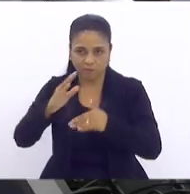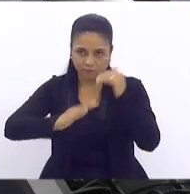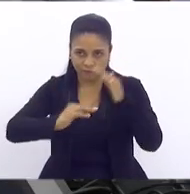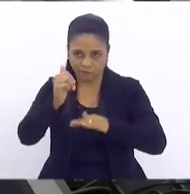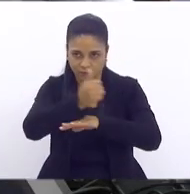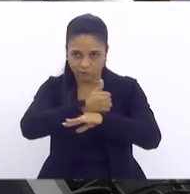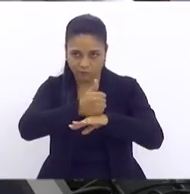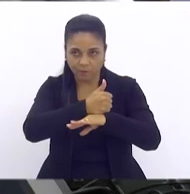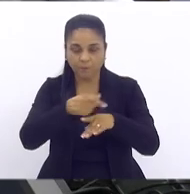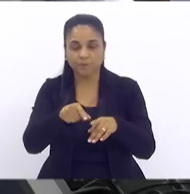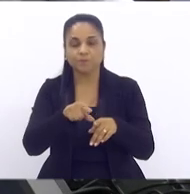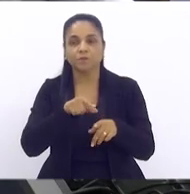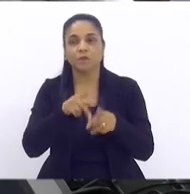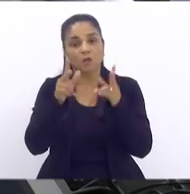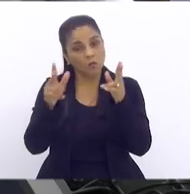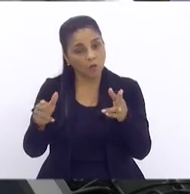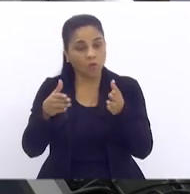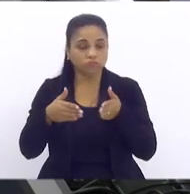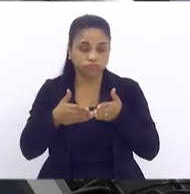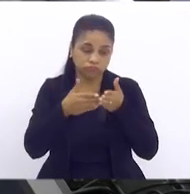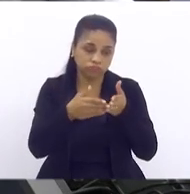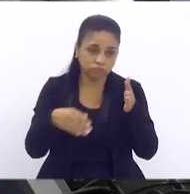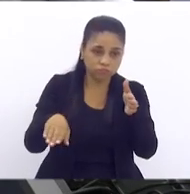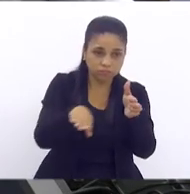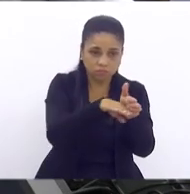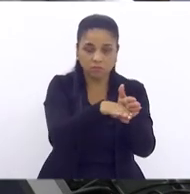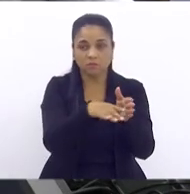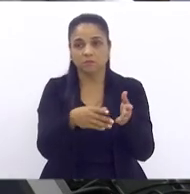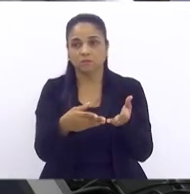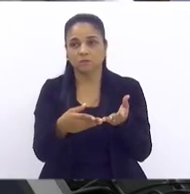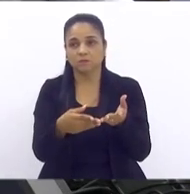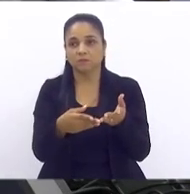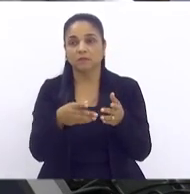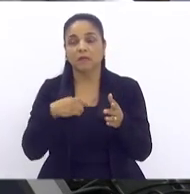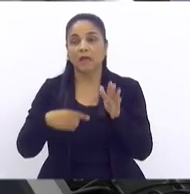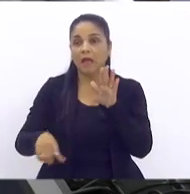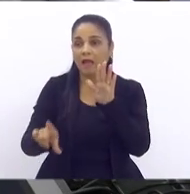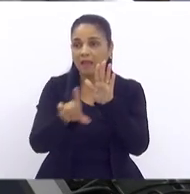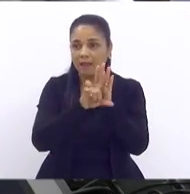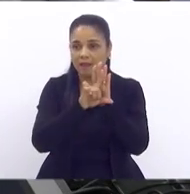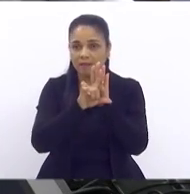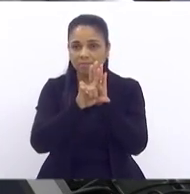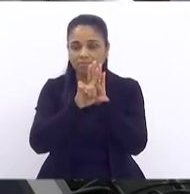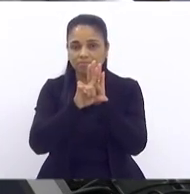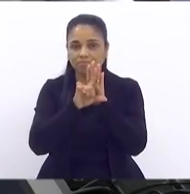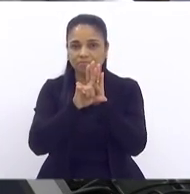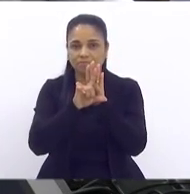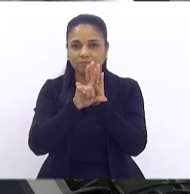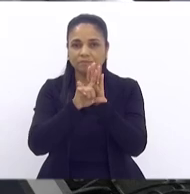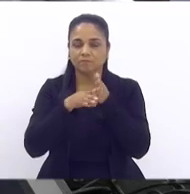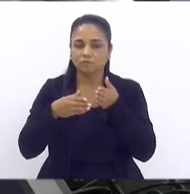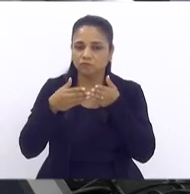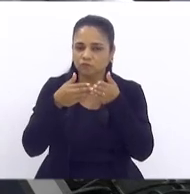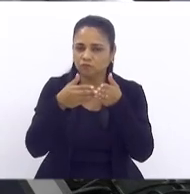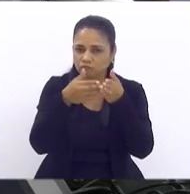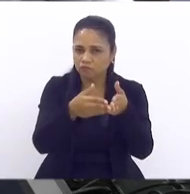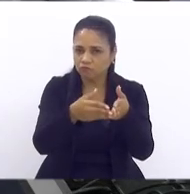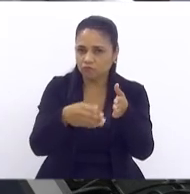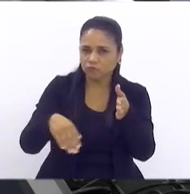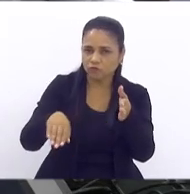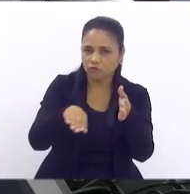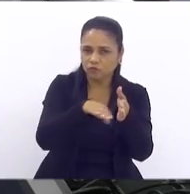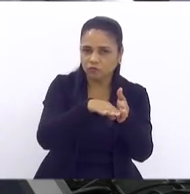existe, às vezes... É uma coisa que funciona quando alguém quer. Né? Aquela coisa... Nas leis, por exemplo, lei dos portos, ou